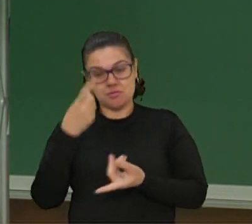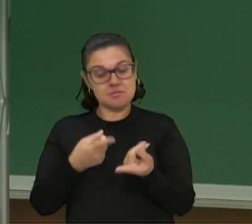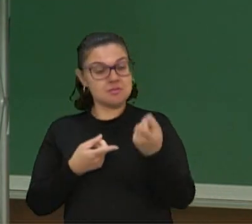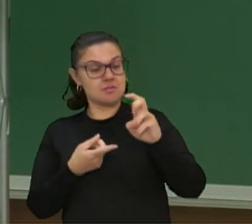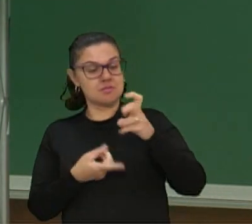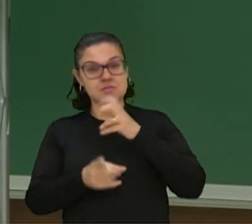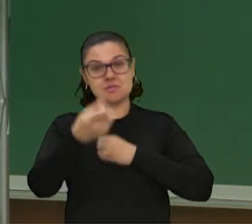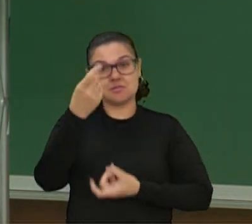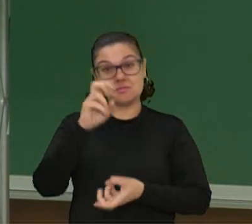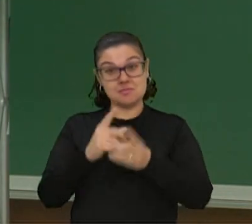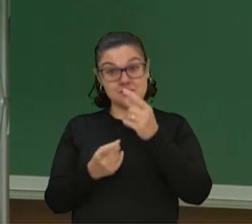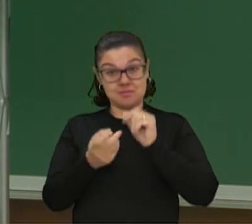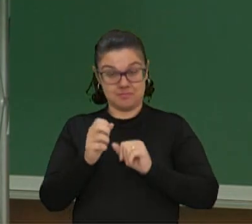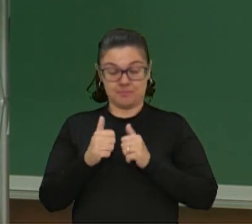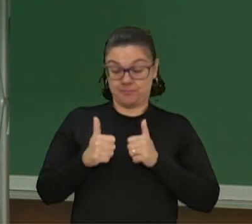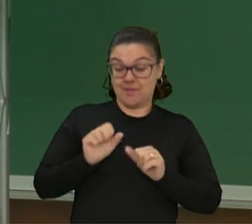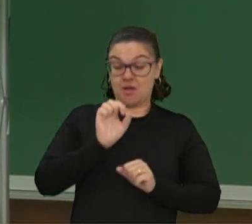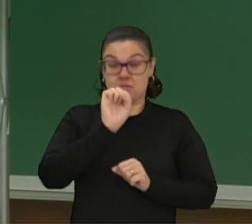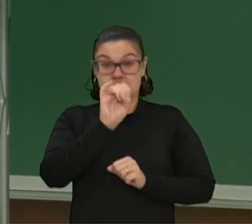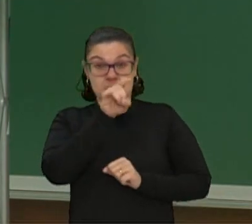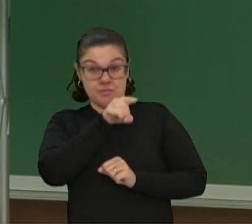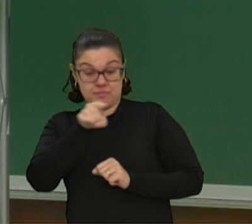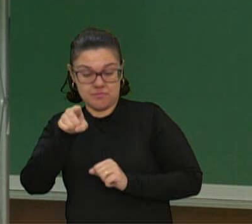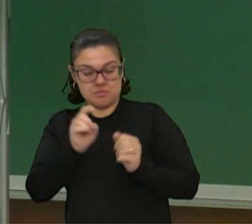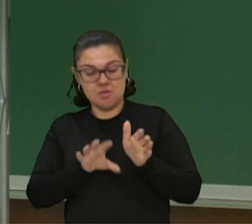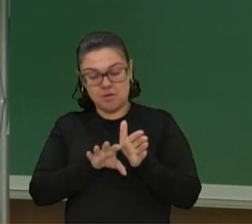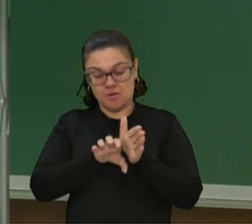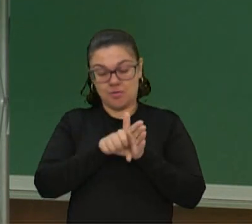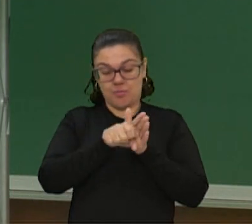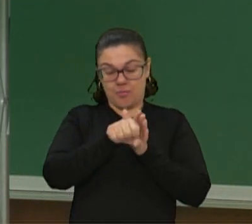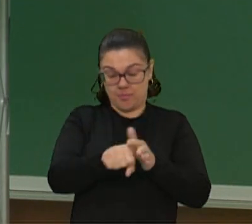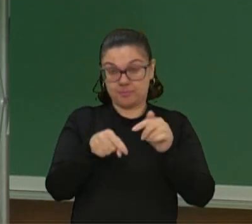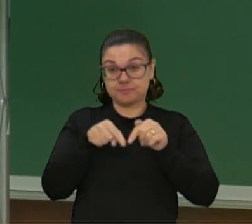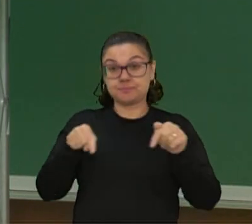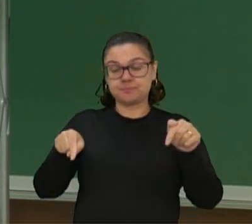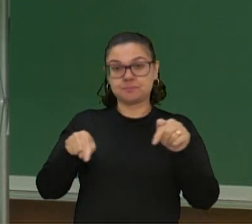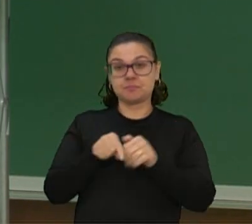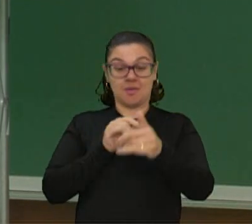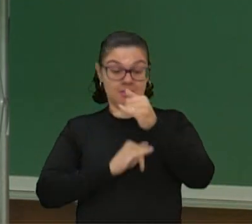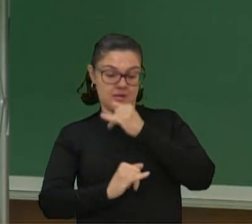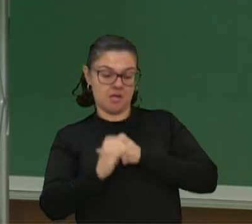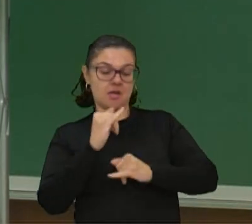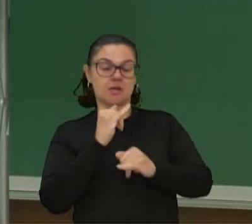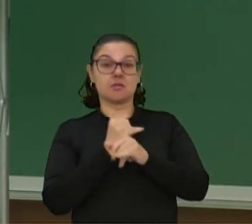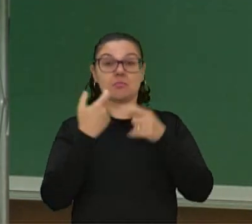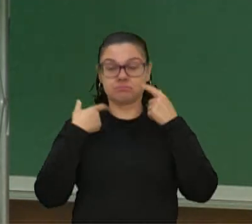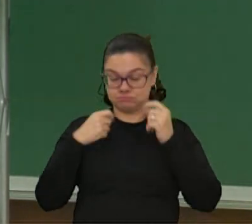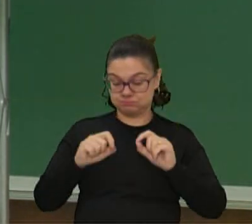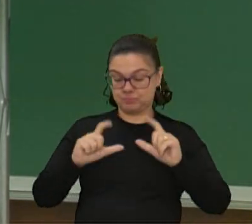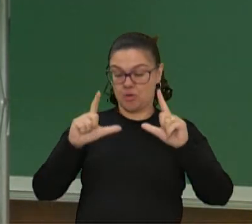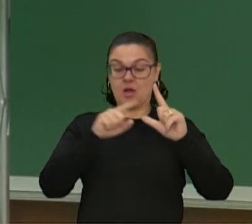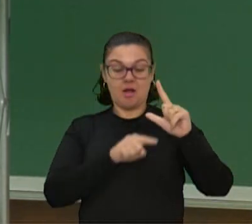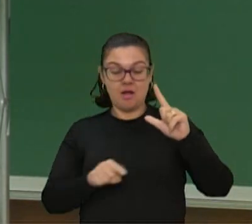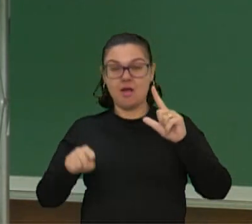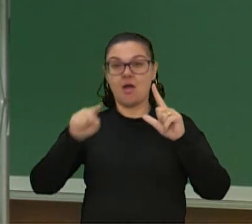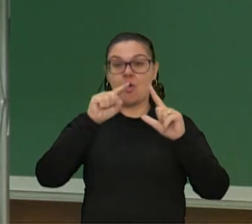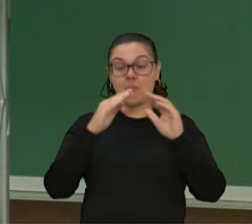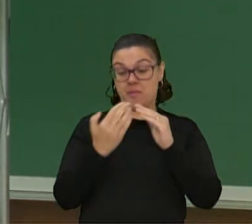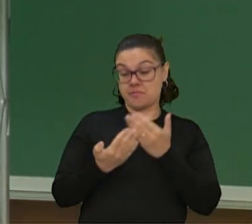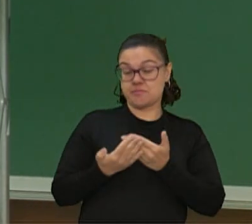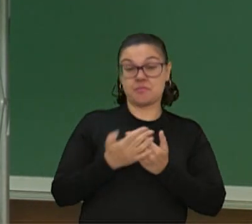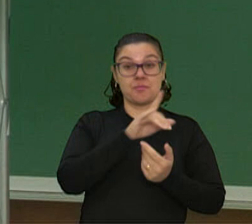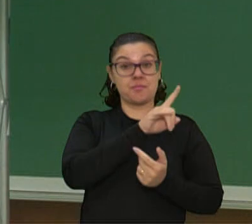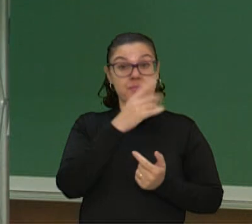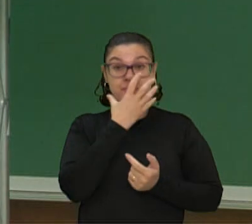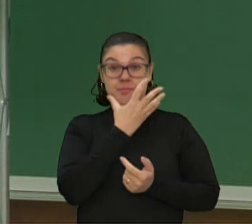beleza? Agora, se você tem acesso à web, à rede mundial de computadores, fica logado no @escola e não se